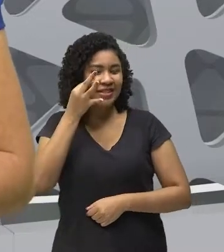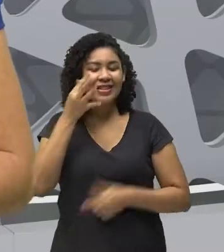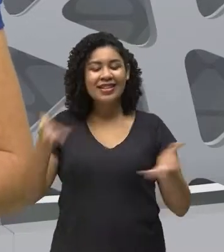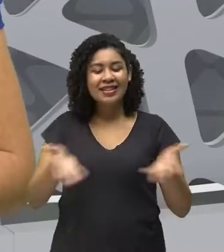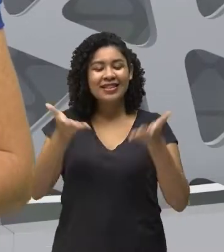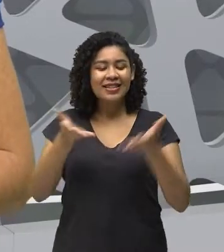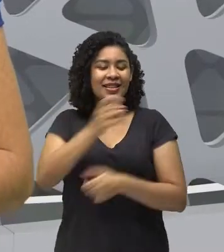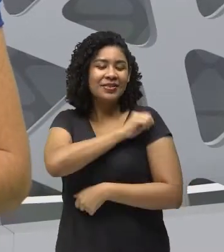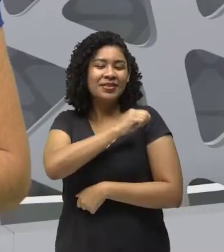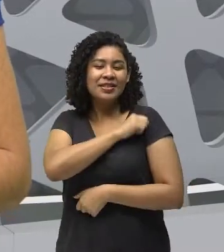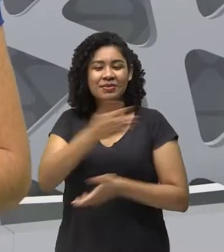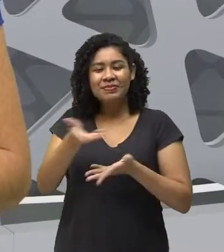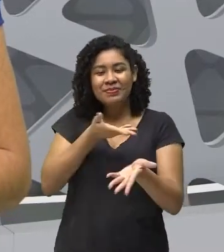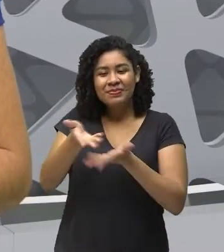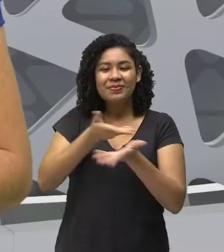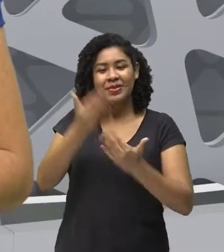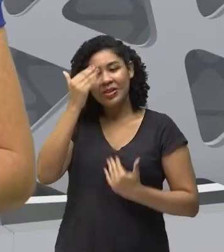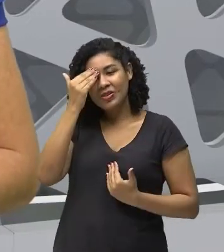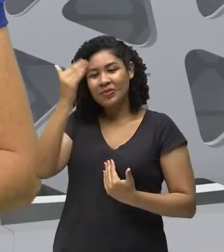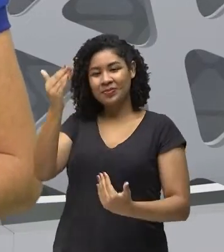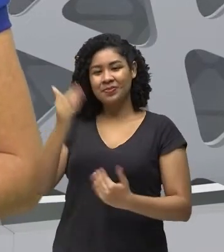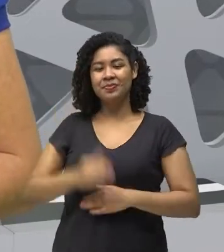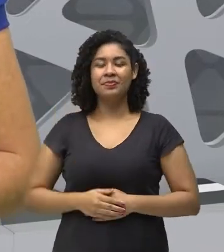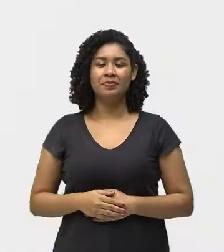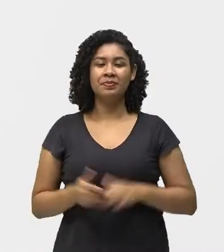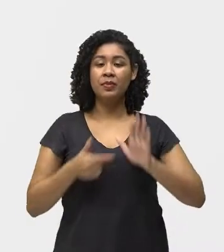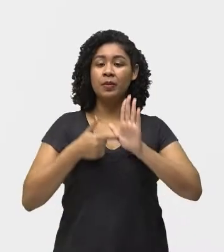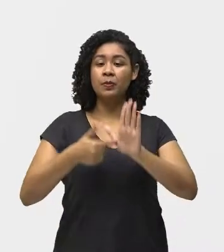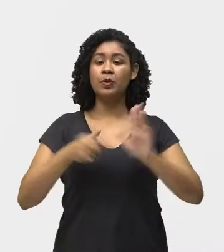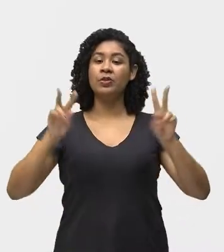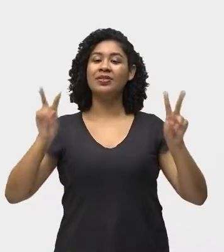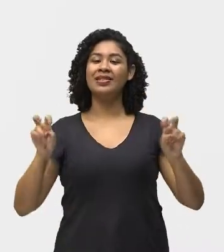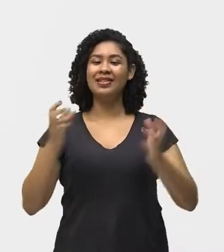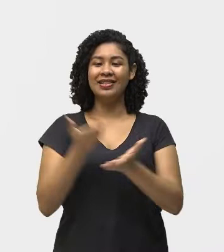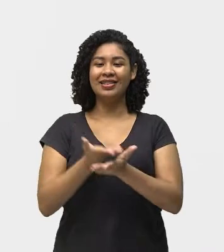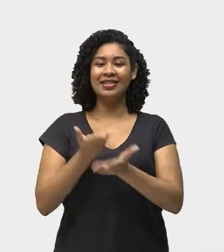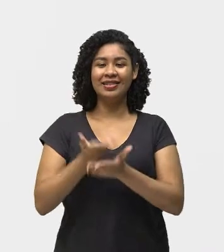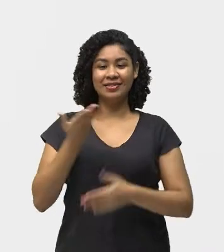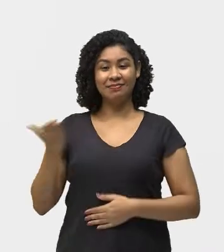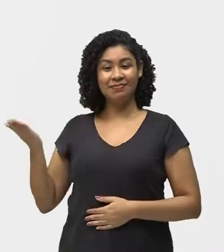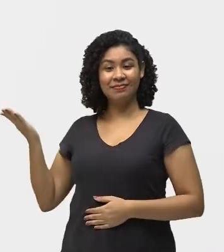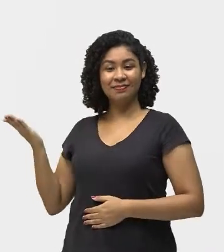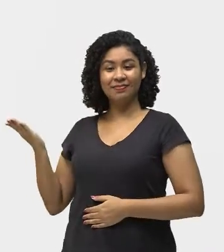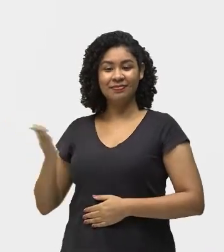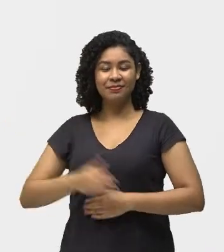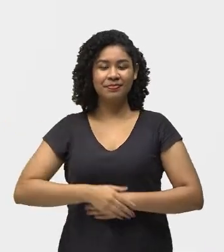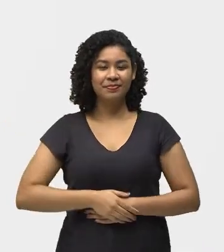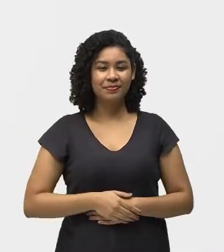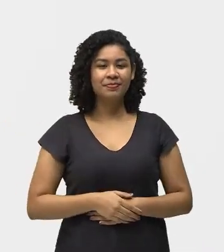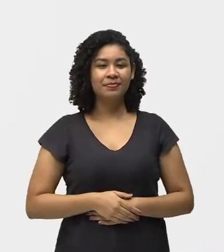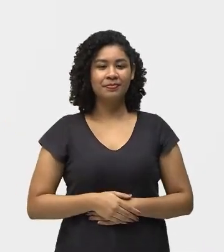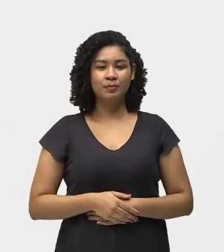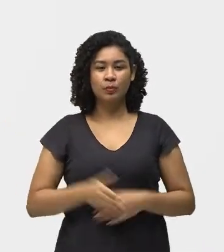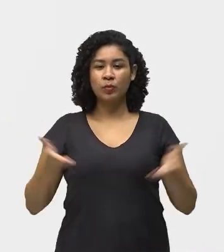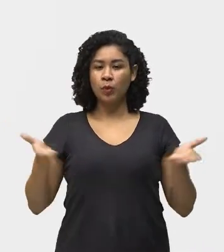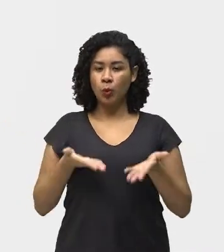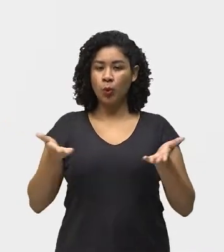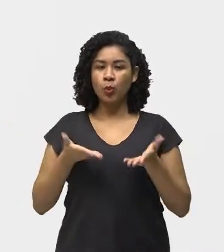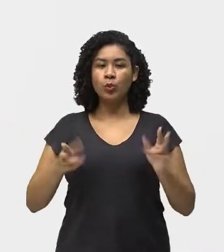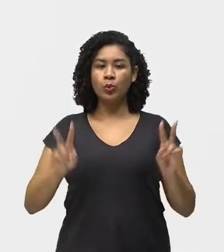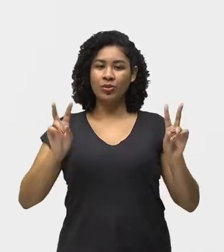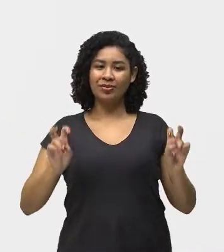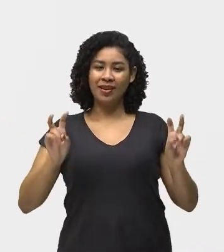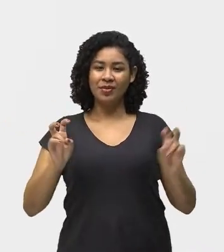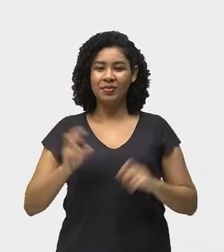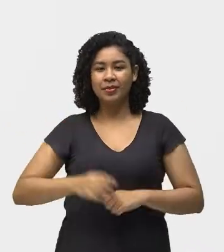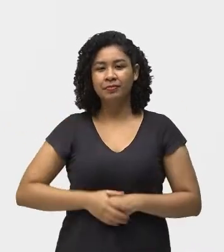participar conosco. E agora vamos ver o assunto da nossa aula. Olha só, people. Hoje o nosso objeto de conhecimento é